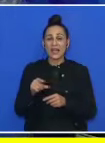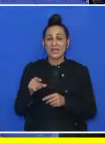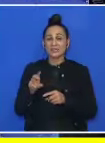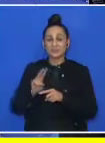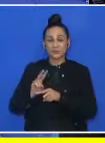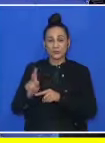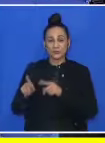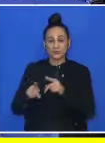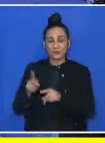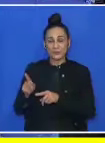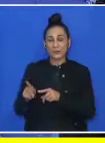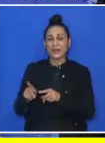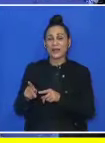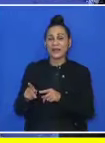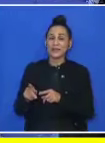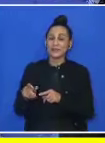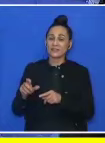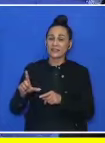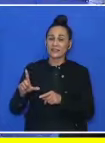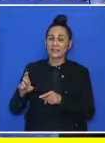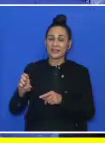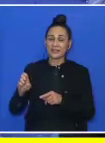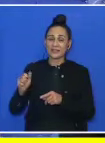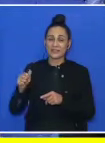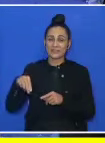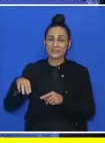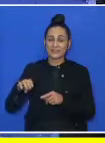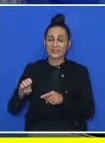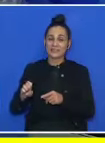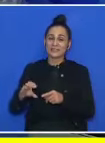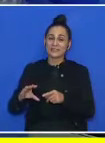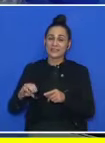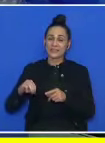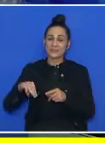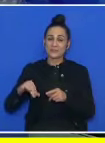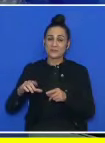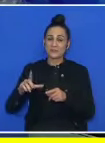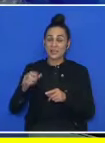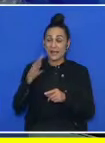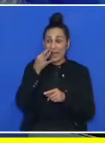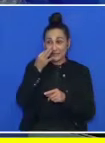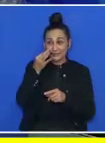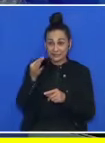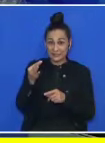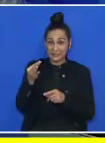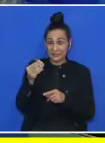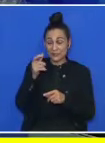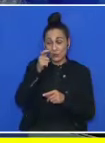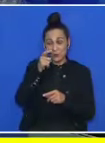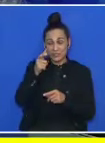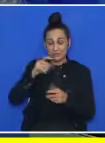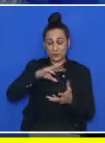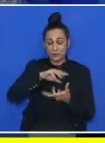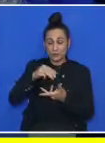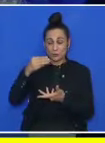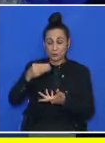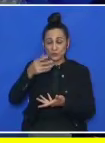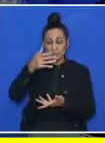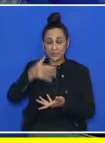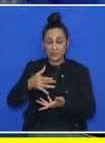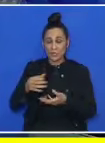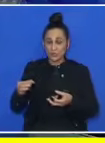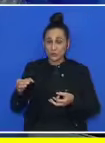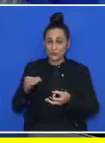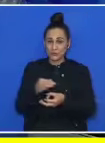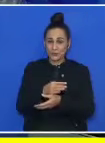auditoras populares Leane Pereira e Camila Bezerra, atentas a este procedimento de reabastecimento do suporte em cima do globo número 3.